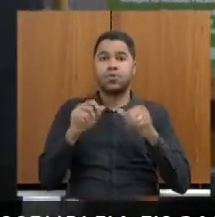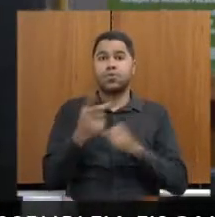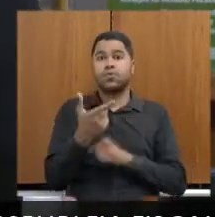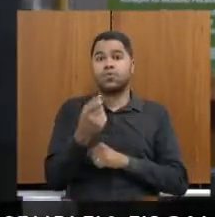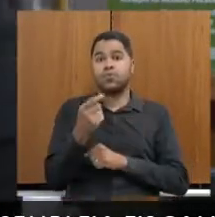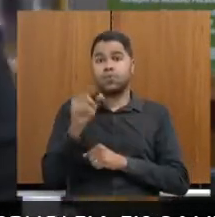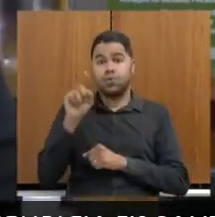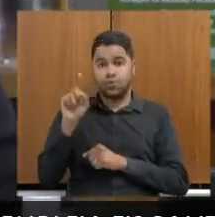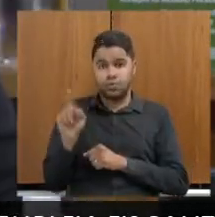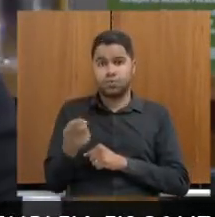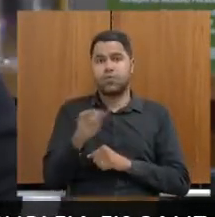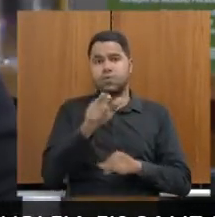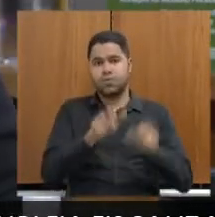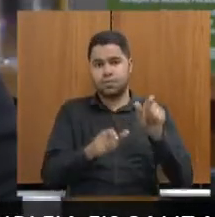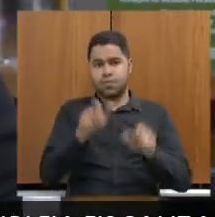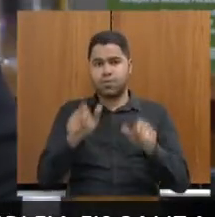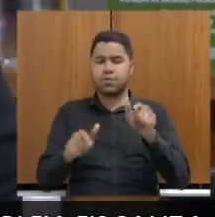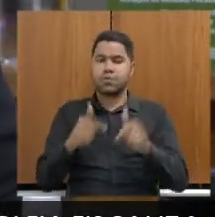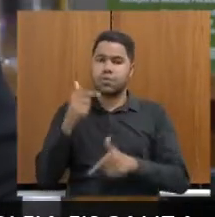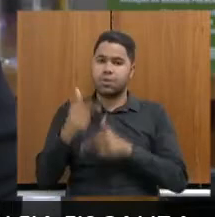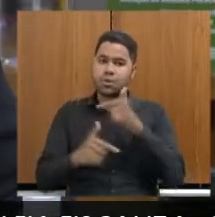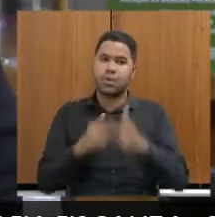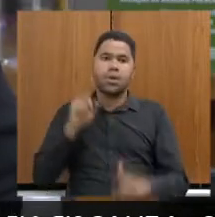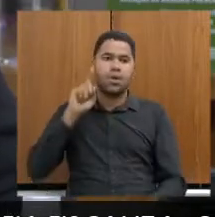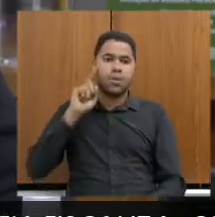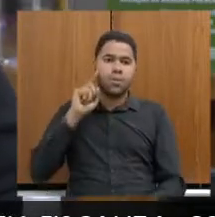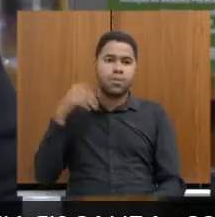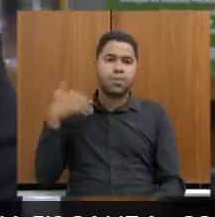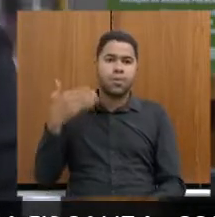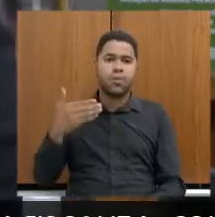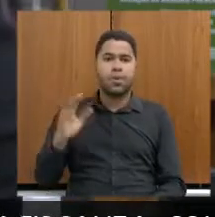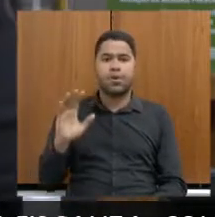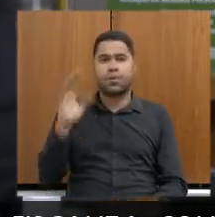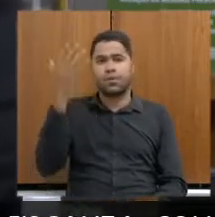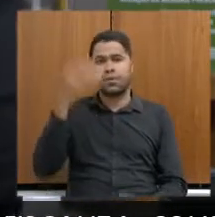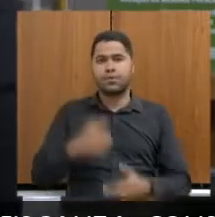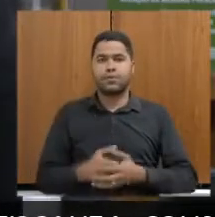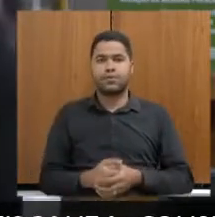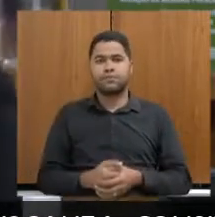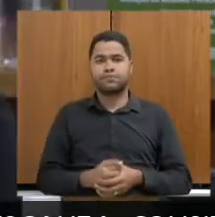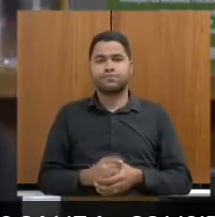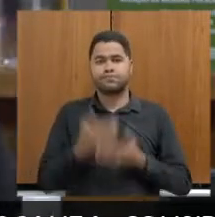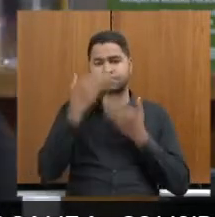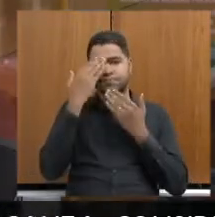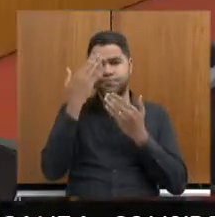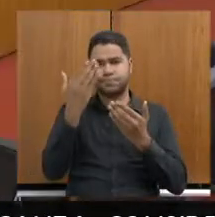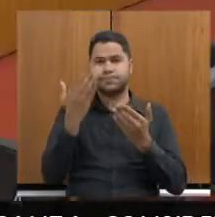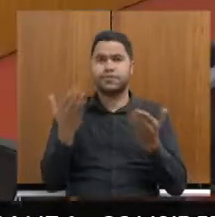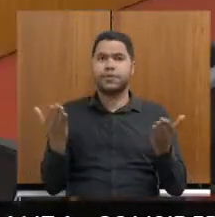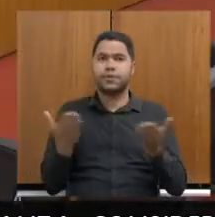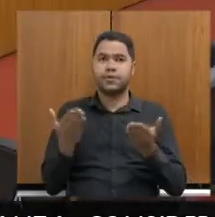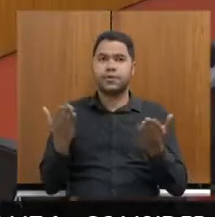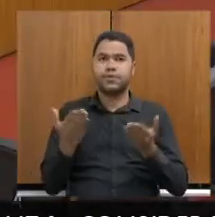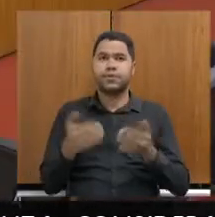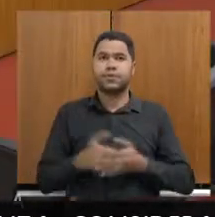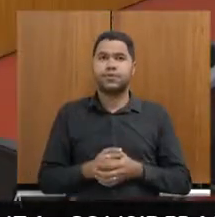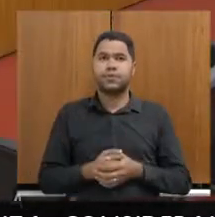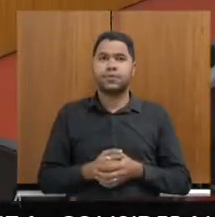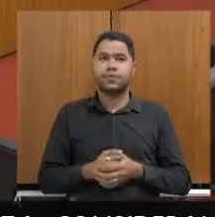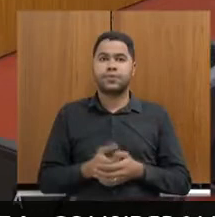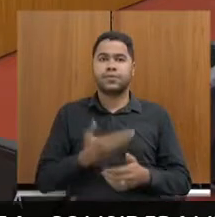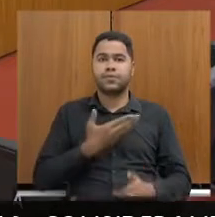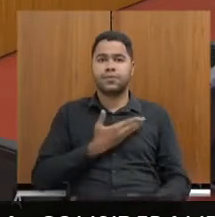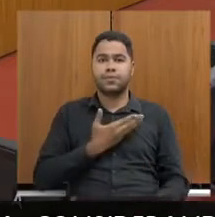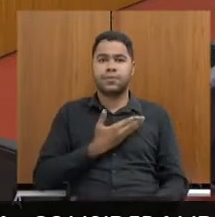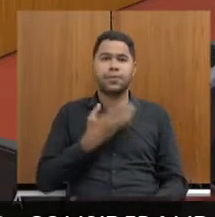20 mil pessoas que trabalham diariamente para fazer isso acontecer muito obrigado eu possa palavra ou